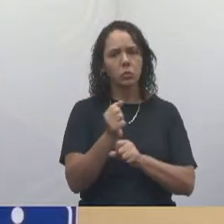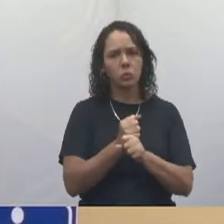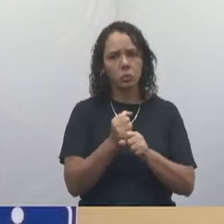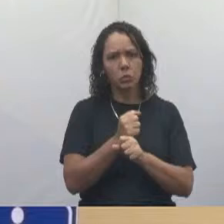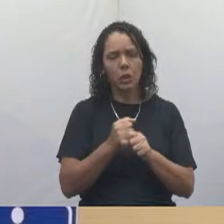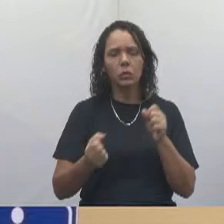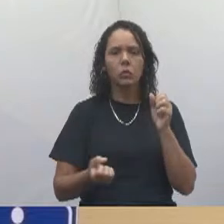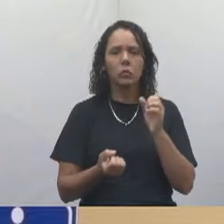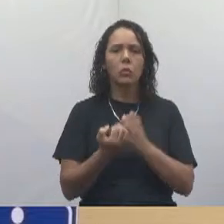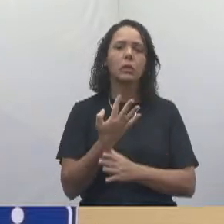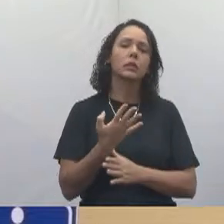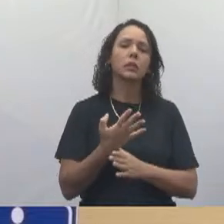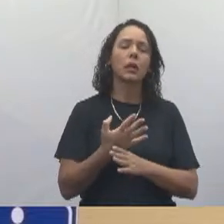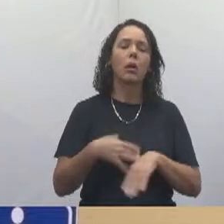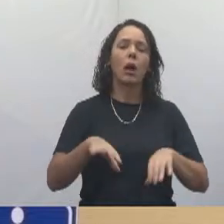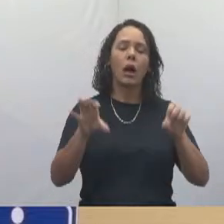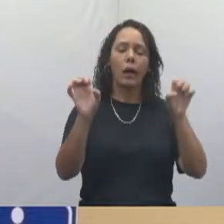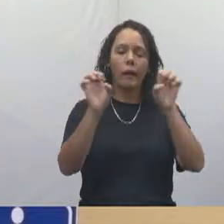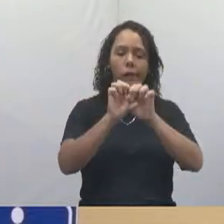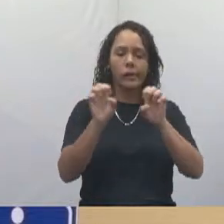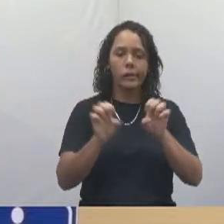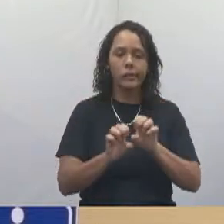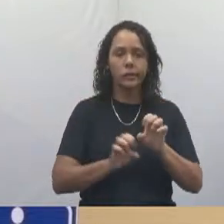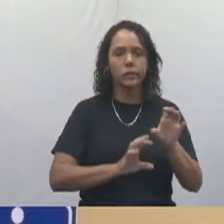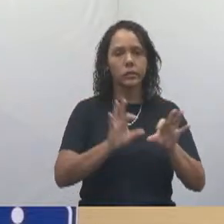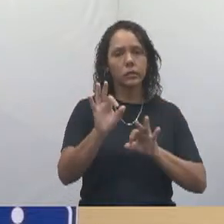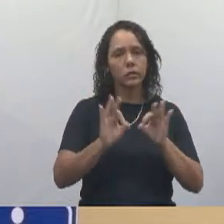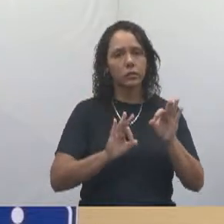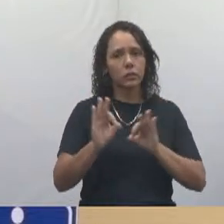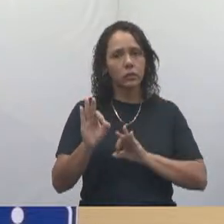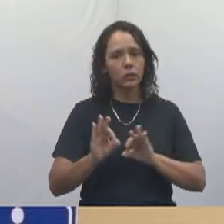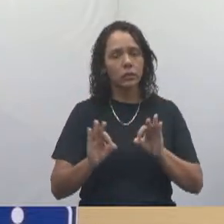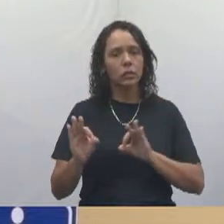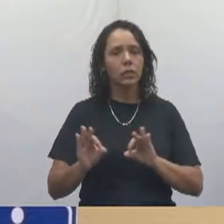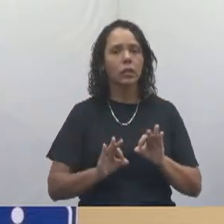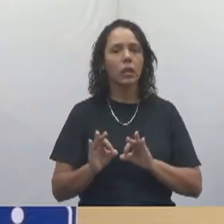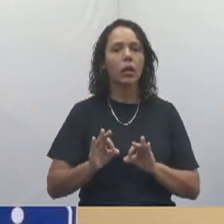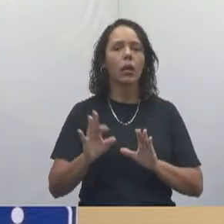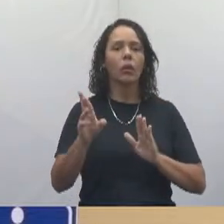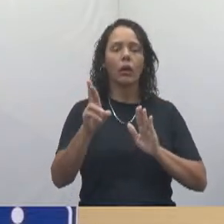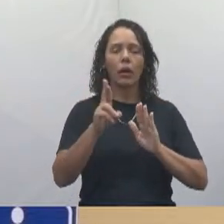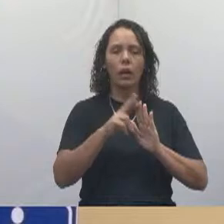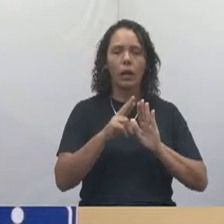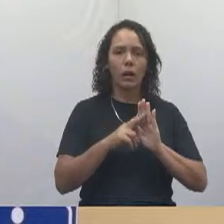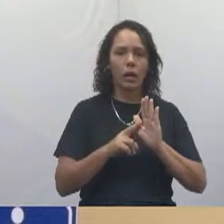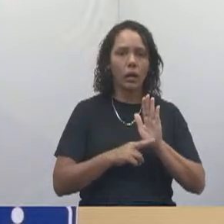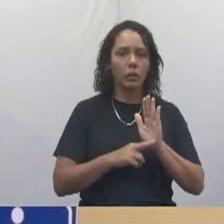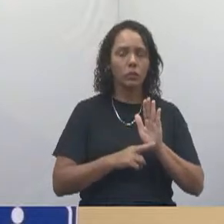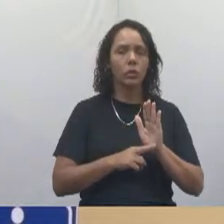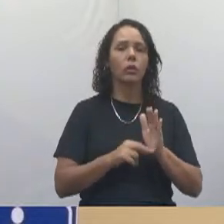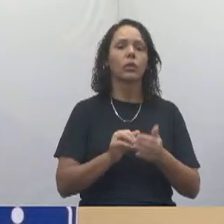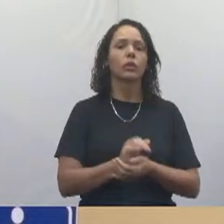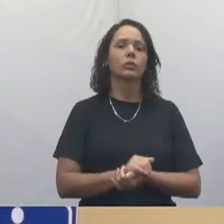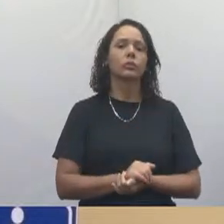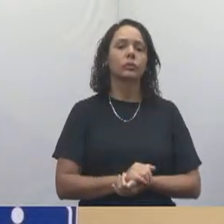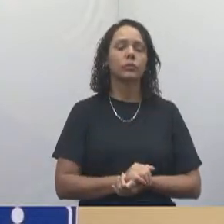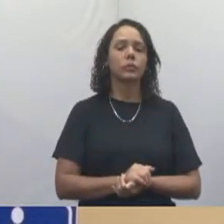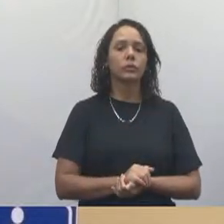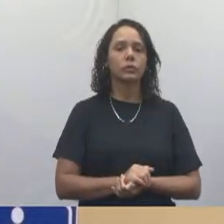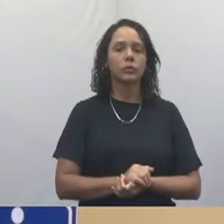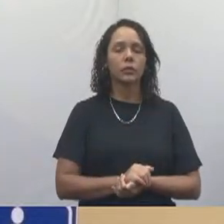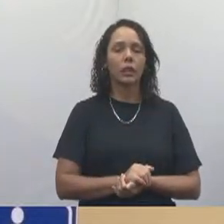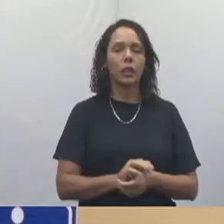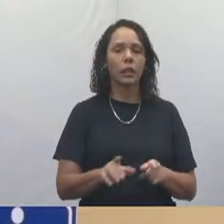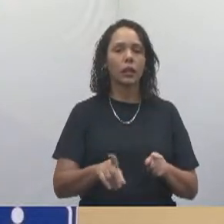estrutura organizacional do sistema de controle interno, respectivos relatórios, ouvidoria e